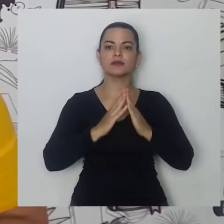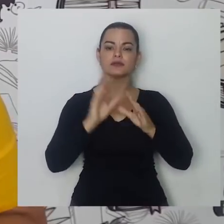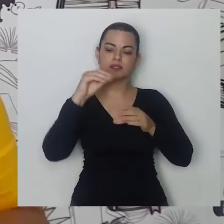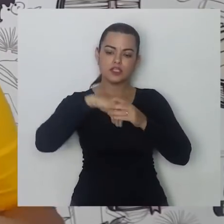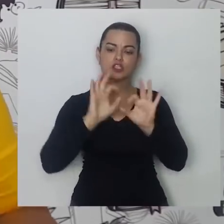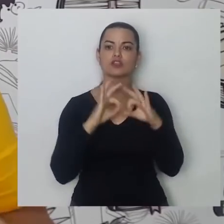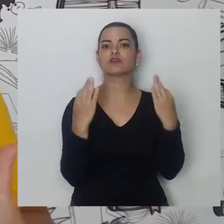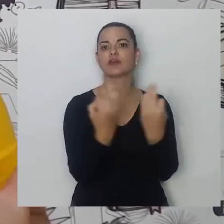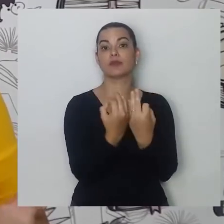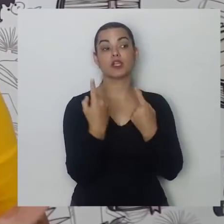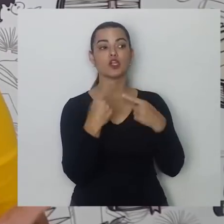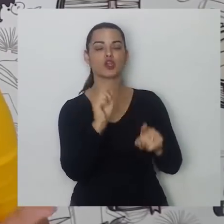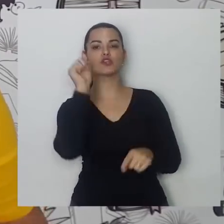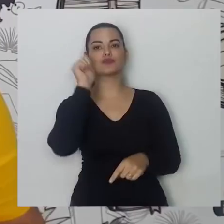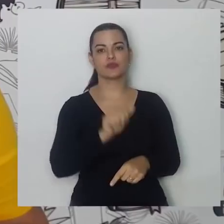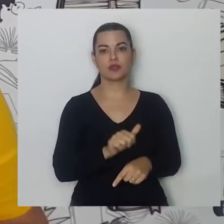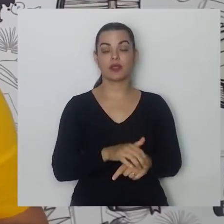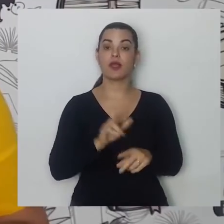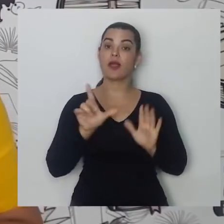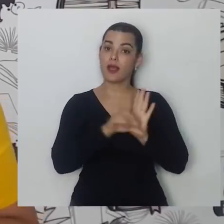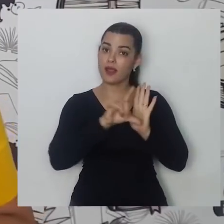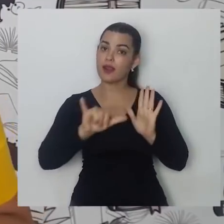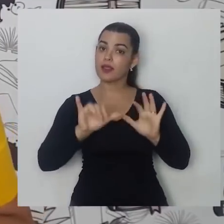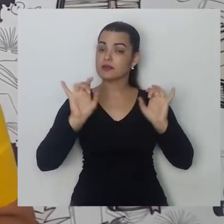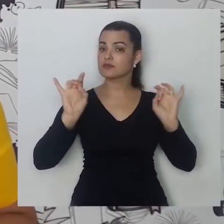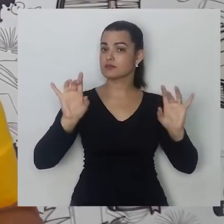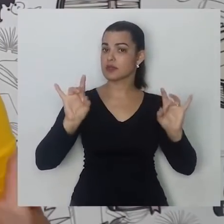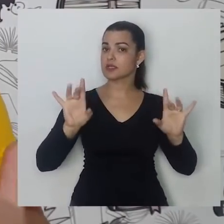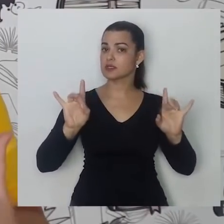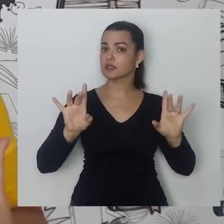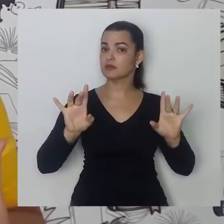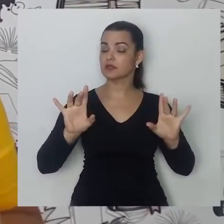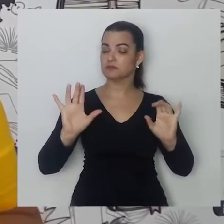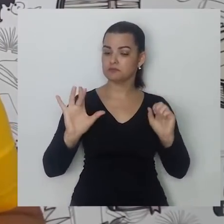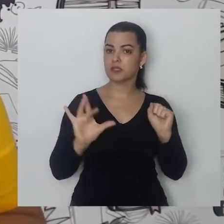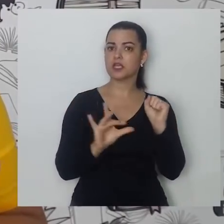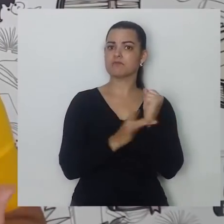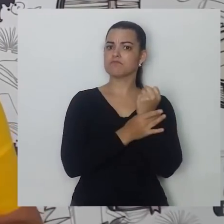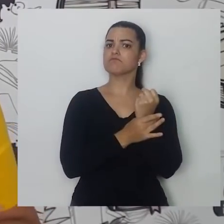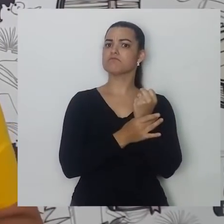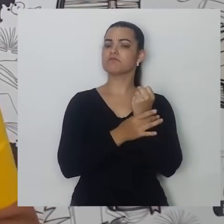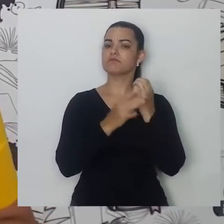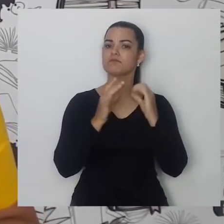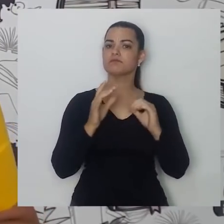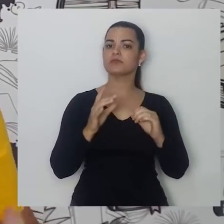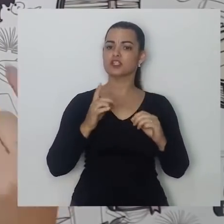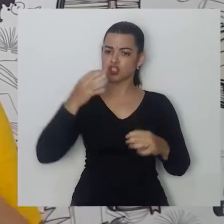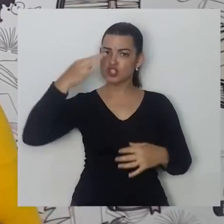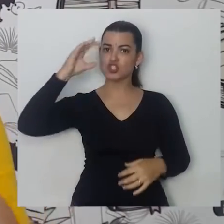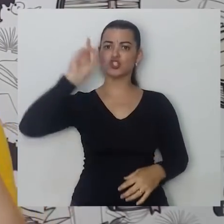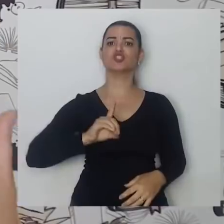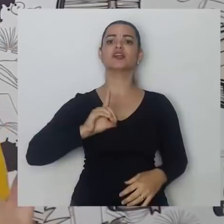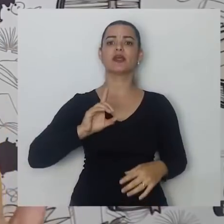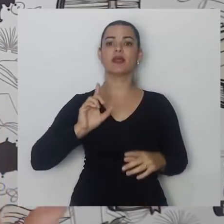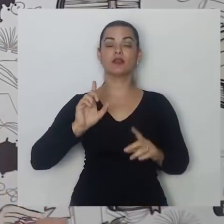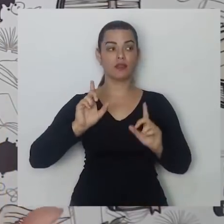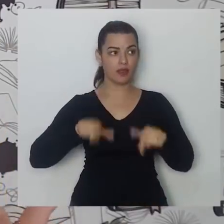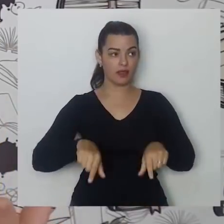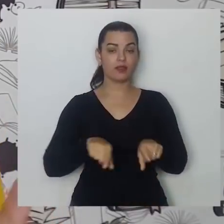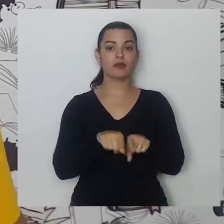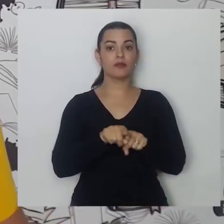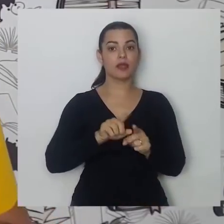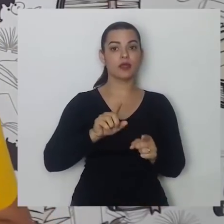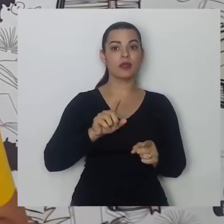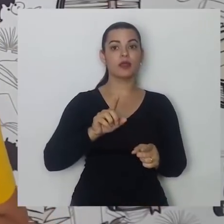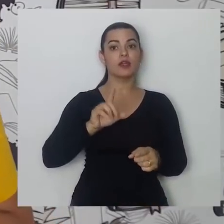mulheres. Então, é uma lei específica para garantir esse direito para as mulheres e ao mesmo tempo o